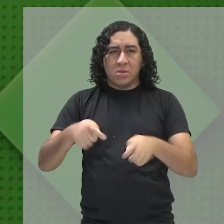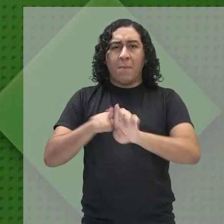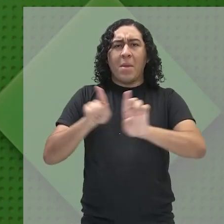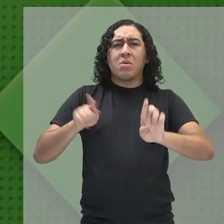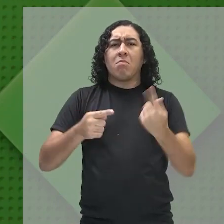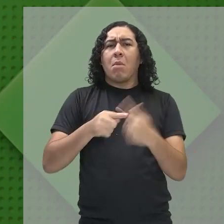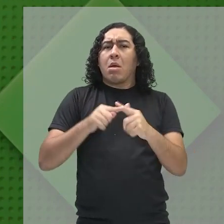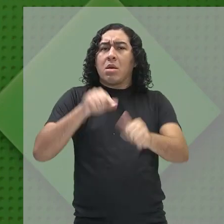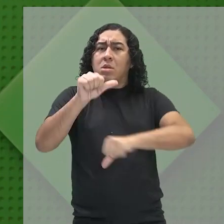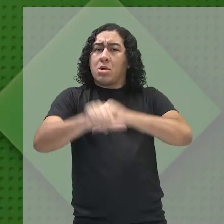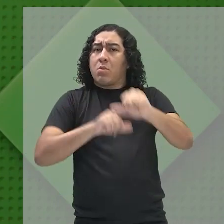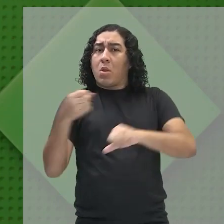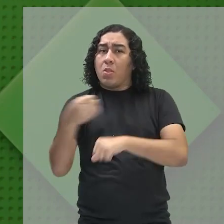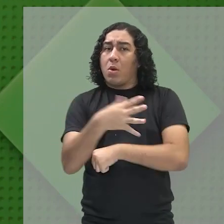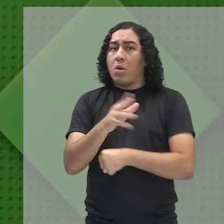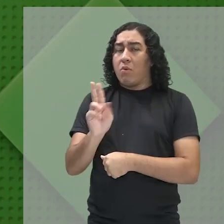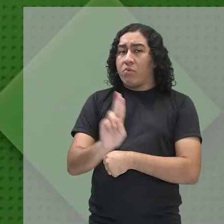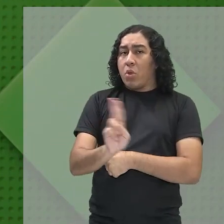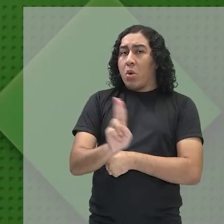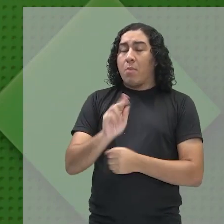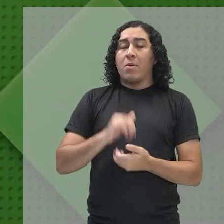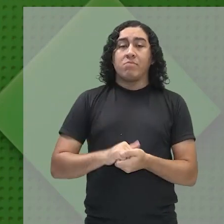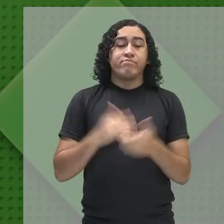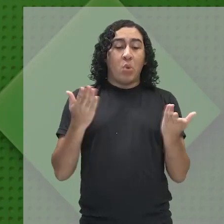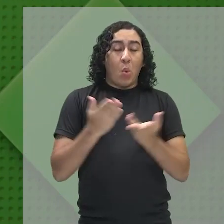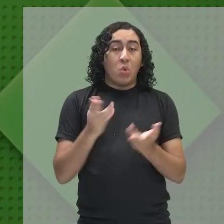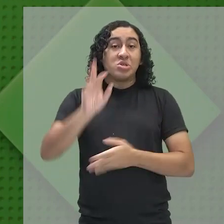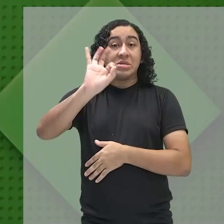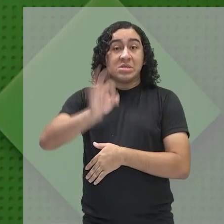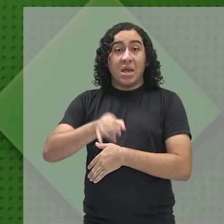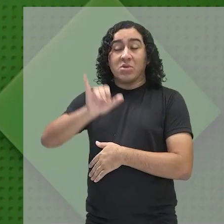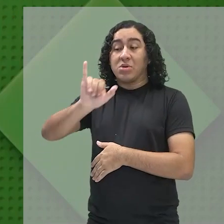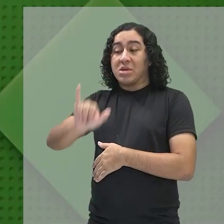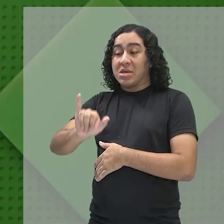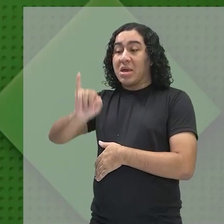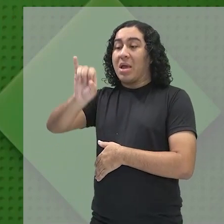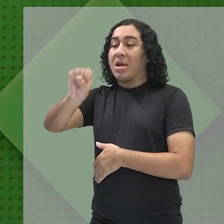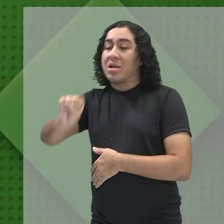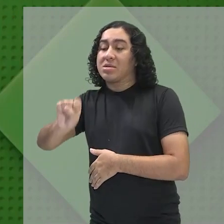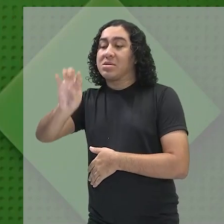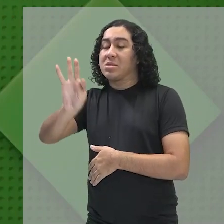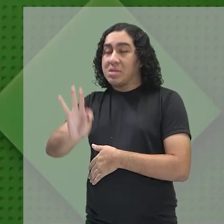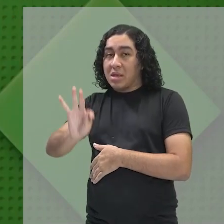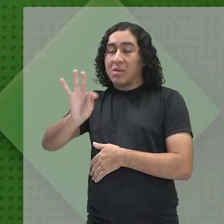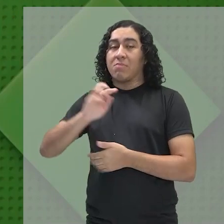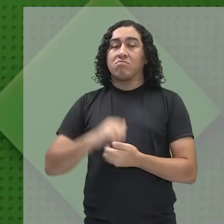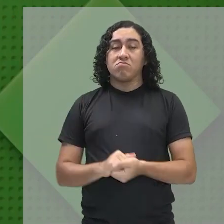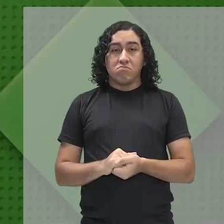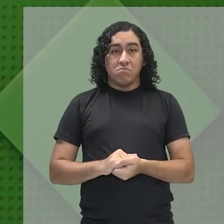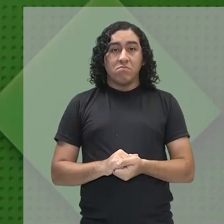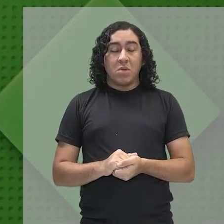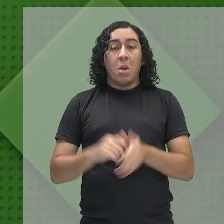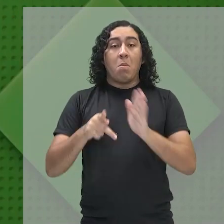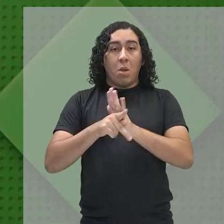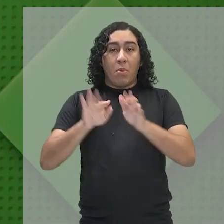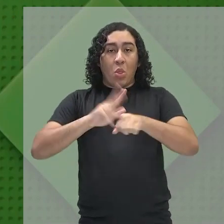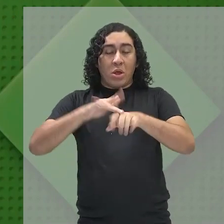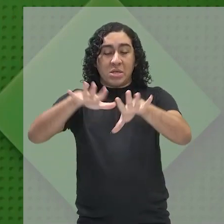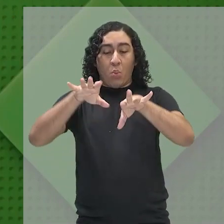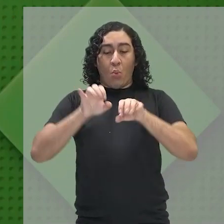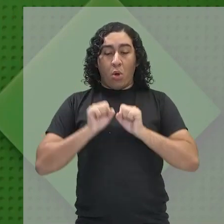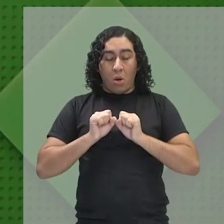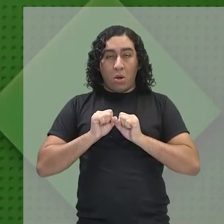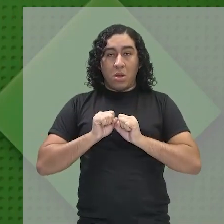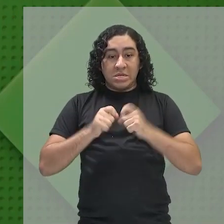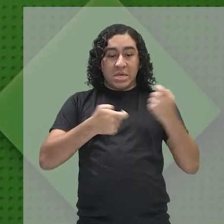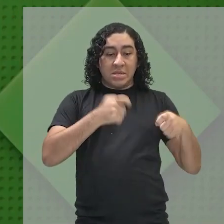Então, atualmente, o termo mais correto é IST, infecções sexualmente transmissíveis, certo?